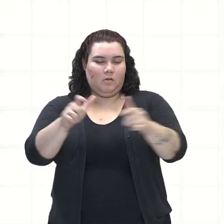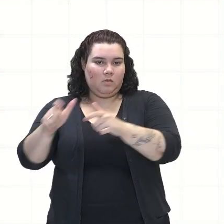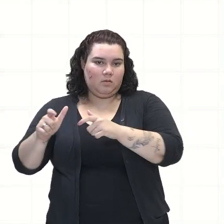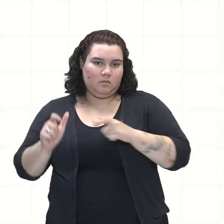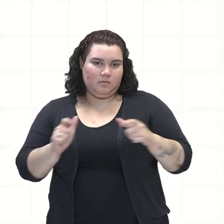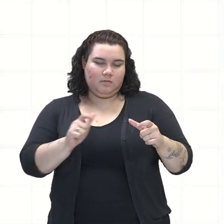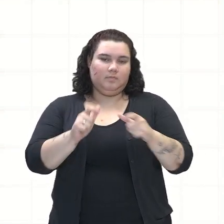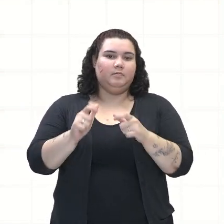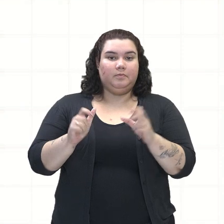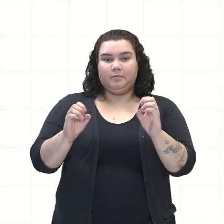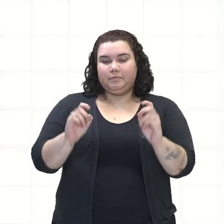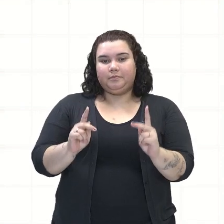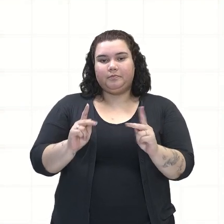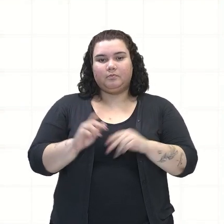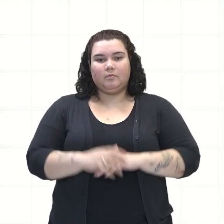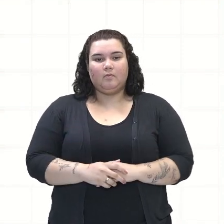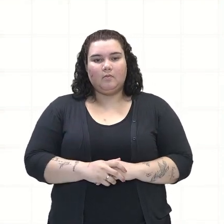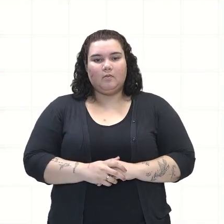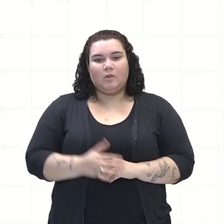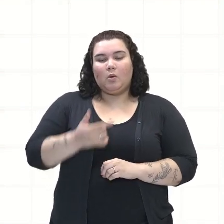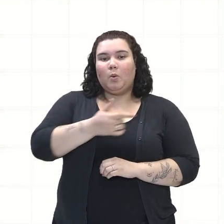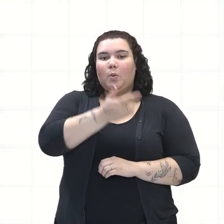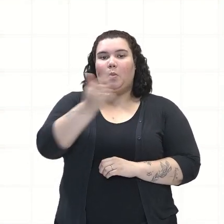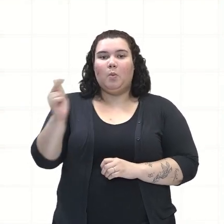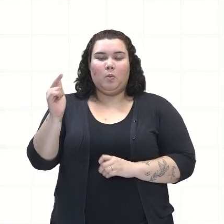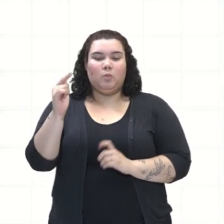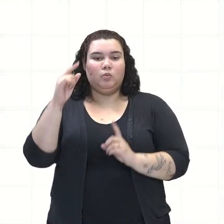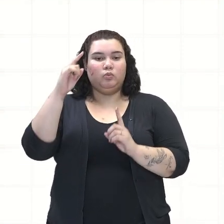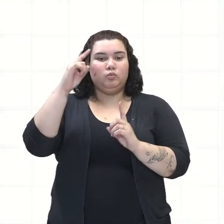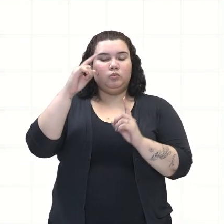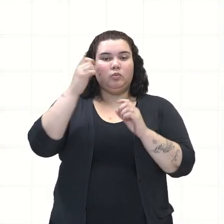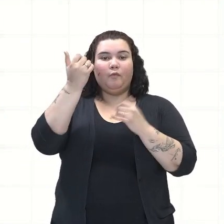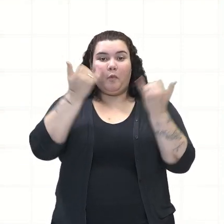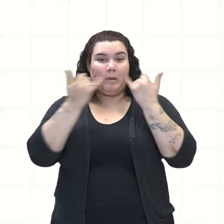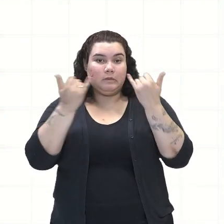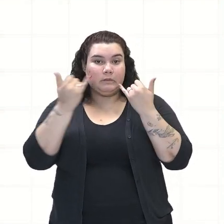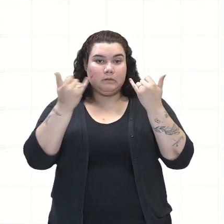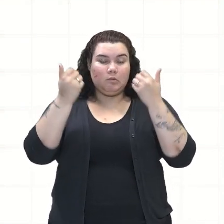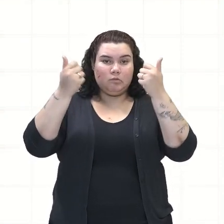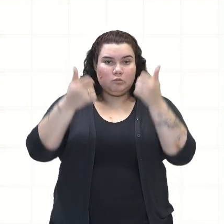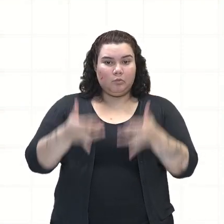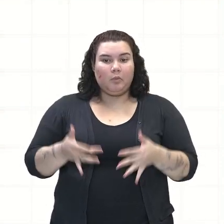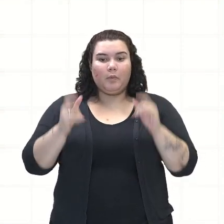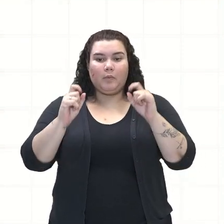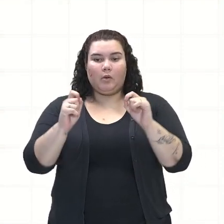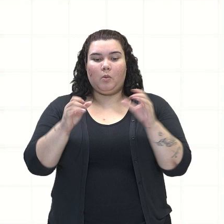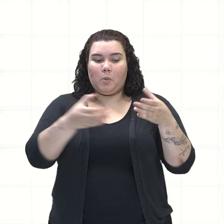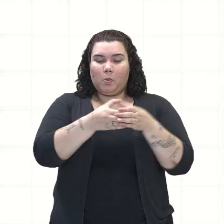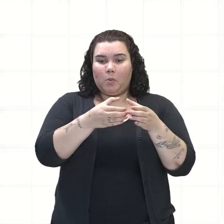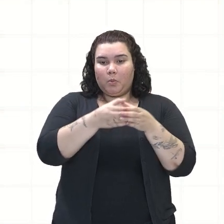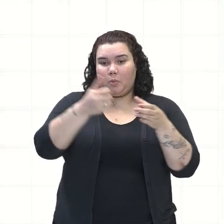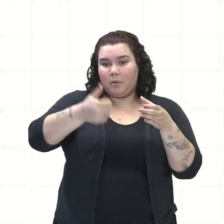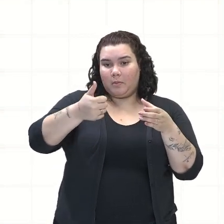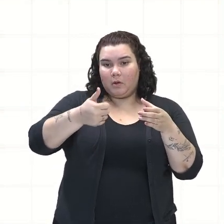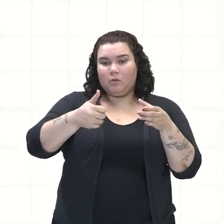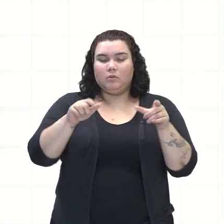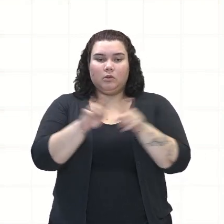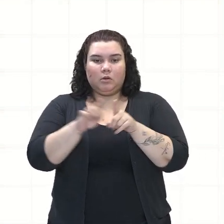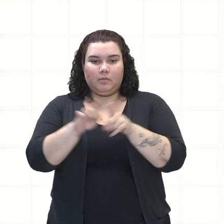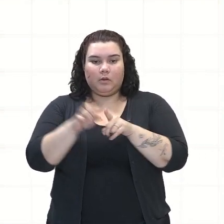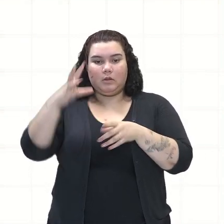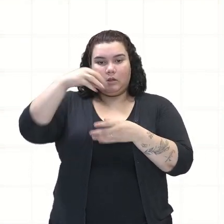certo? Bem, outro ponto que eu gostaria de destacar para vocês é também o setor primário aqui dentro da América Latina,